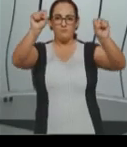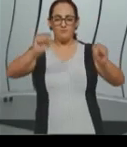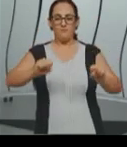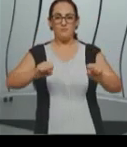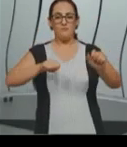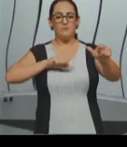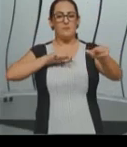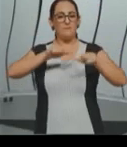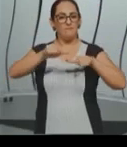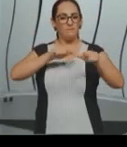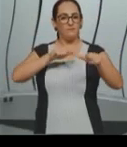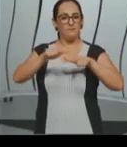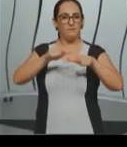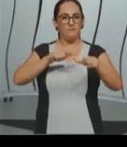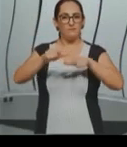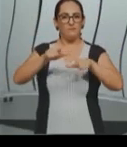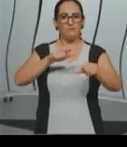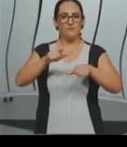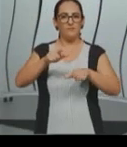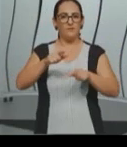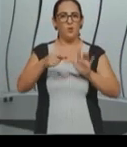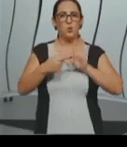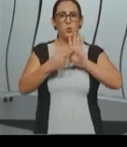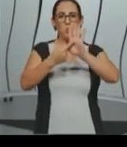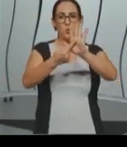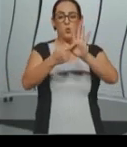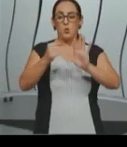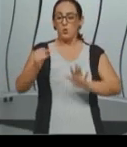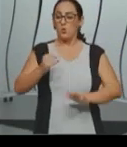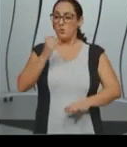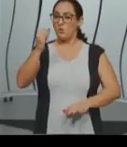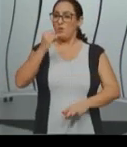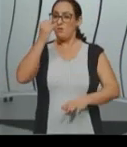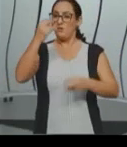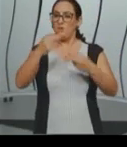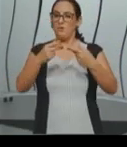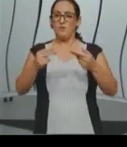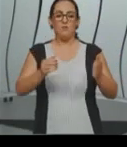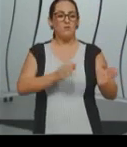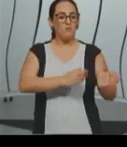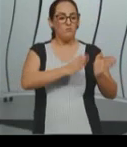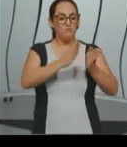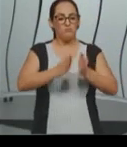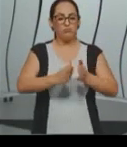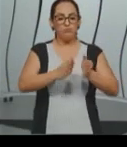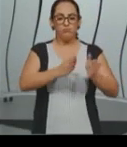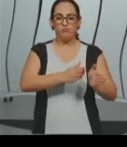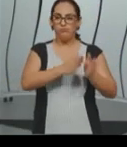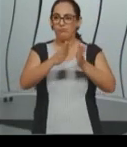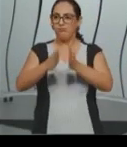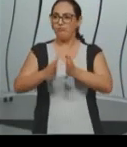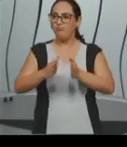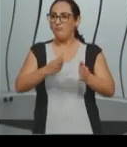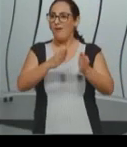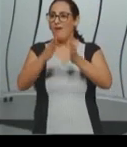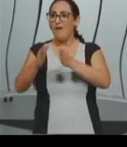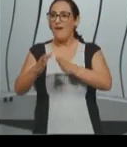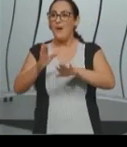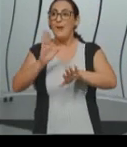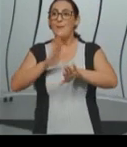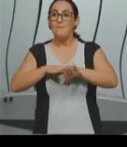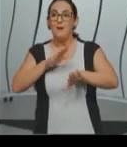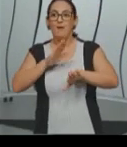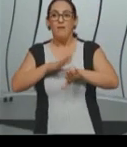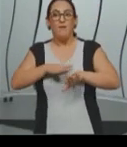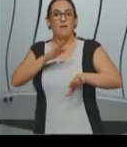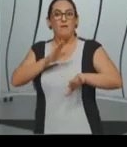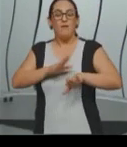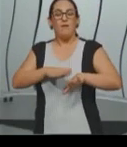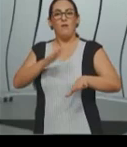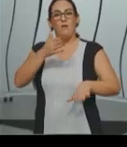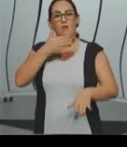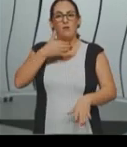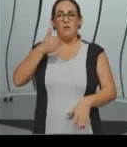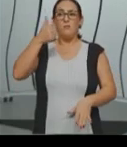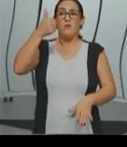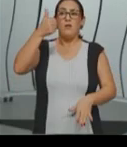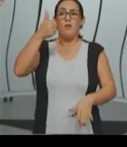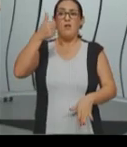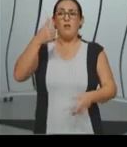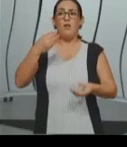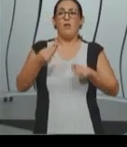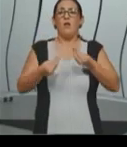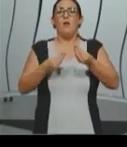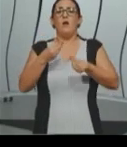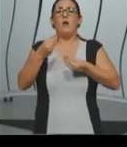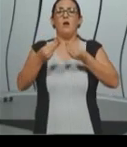trabalhador ele tem importância naquilo que ele produz, né? E quanto mais, melhor, mas a gente não tem direitos que acompanhem,